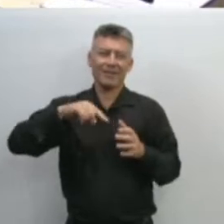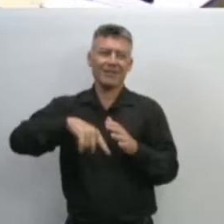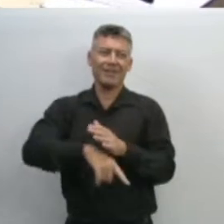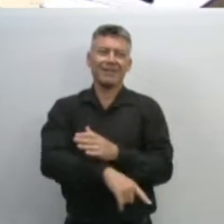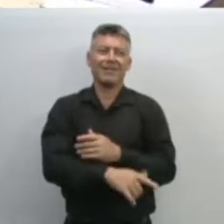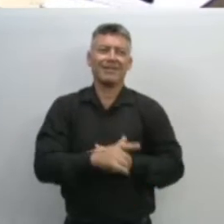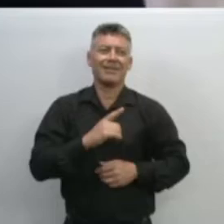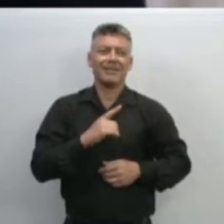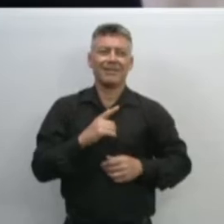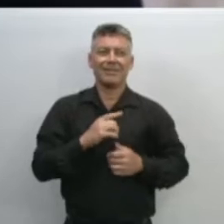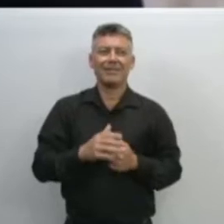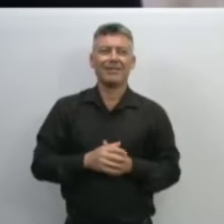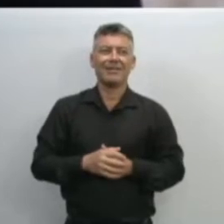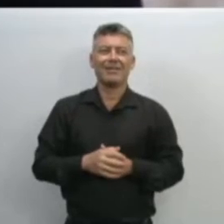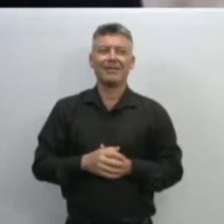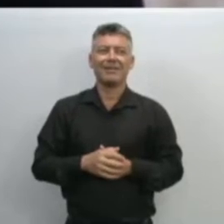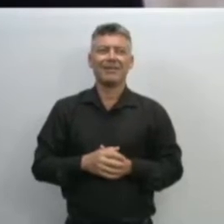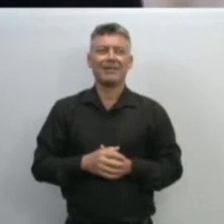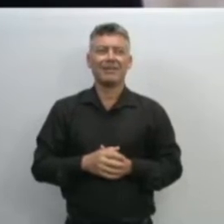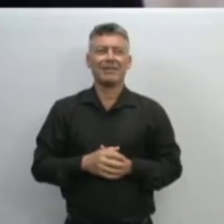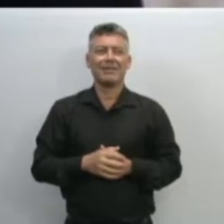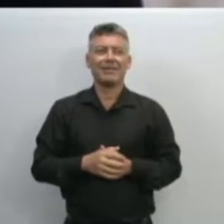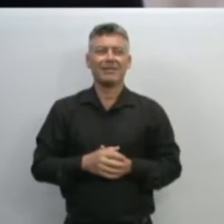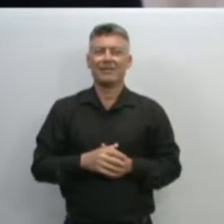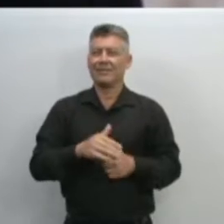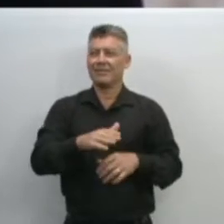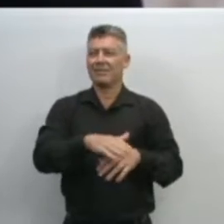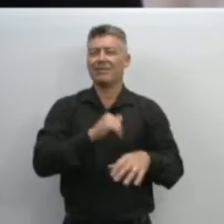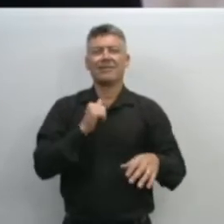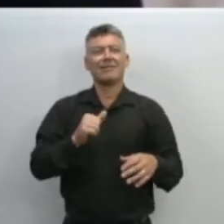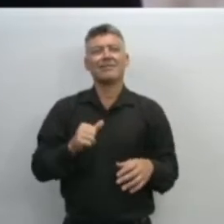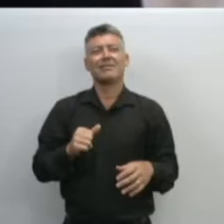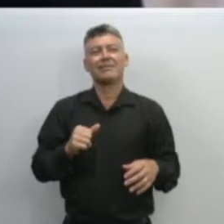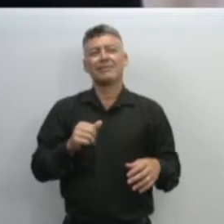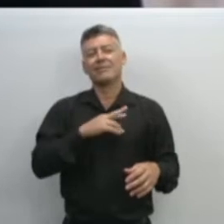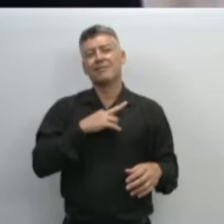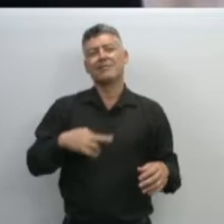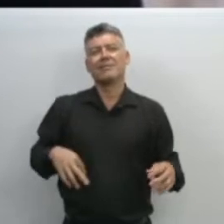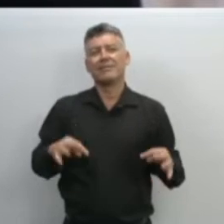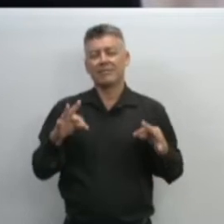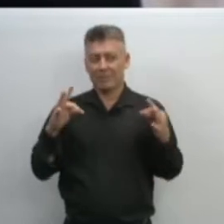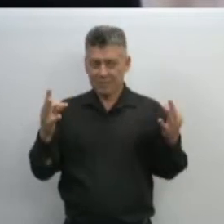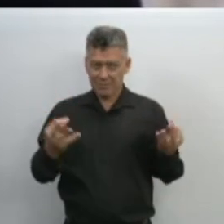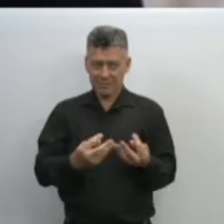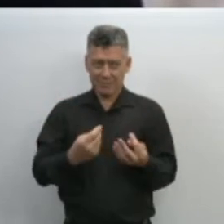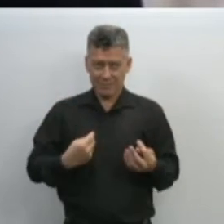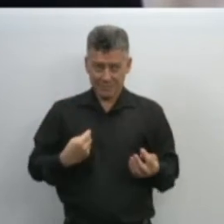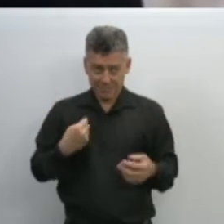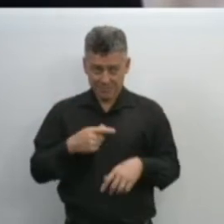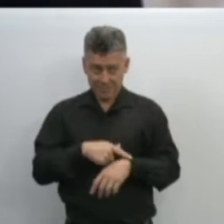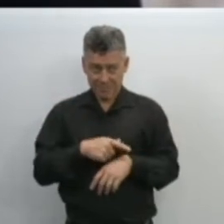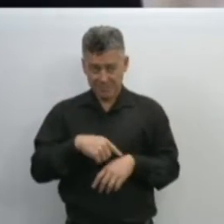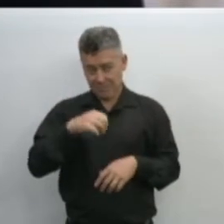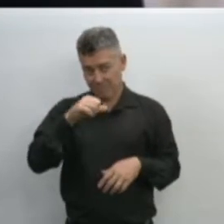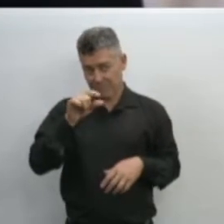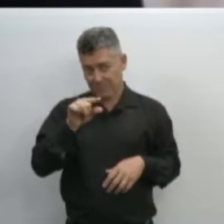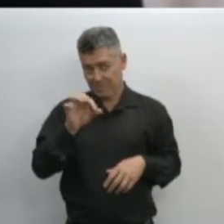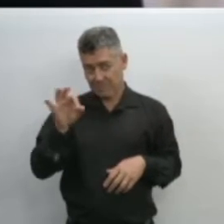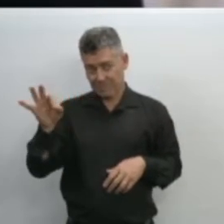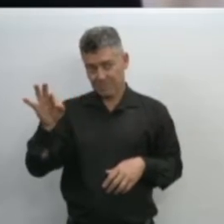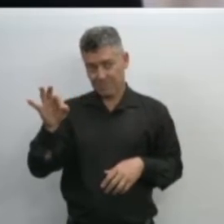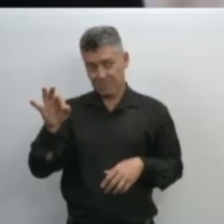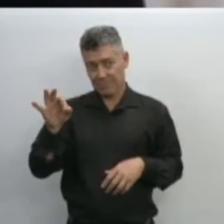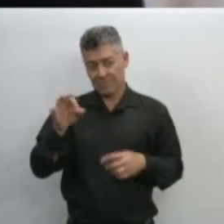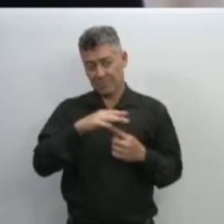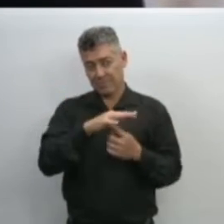afogam, muitos problemas. para ele escutar. Eu quero aqui chamar todos os vereadores a estarem se fazendo presentes amanhã às 9 horas no Hotel Praia Mar, para